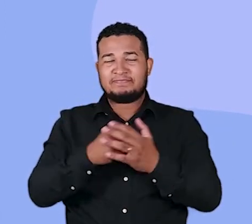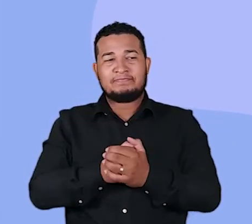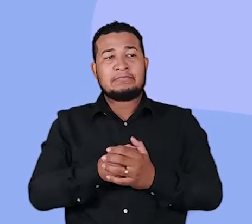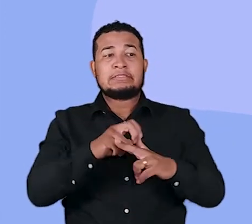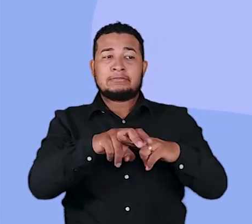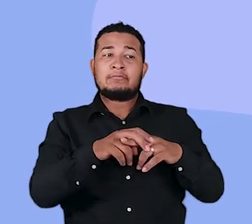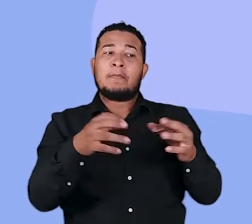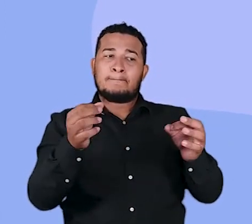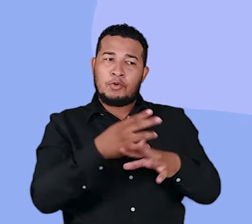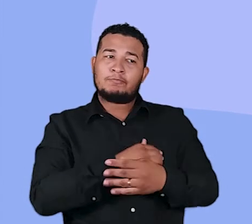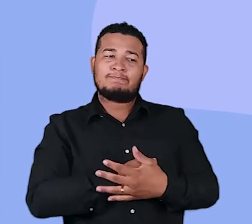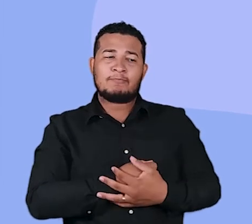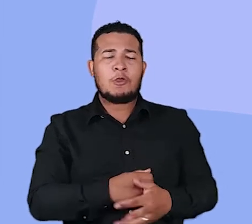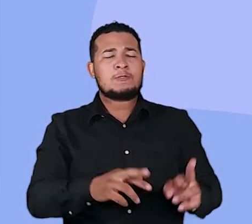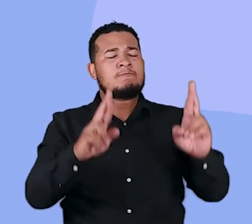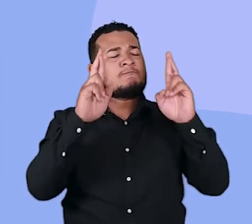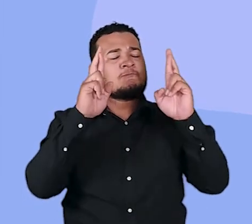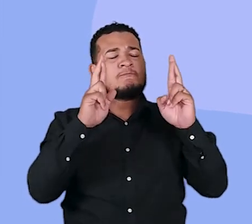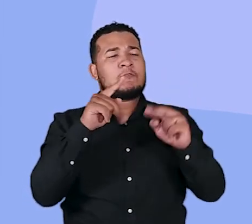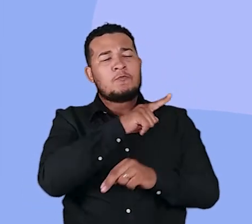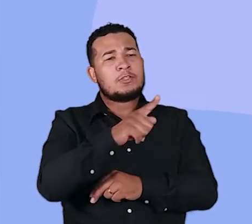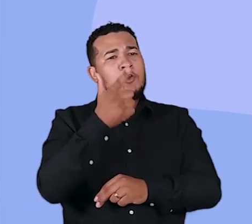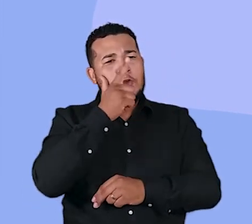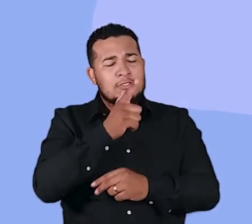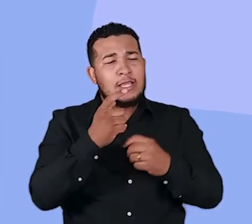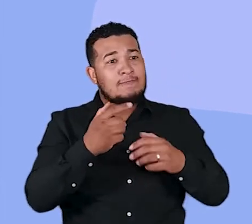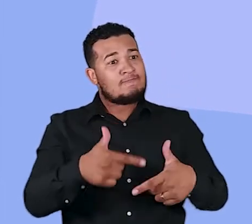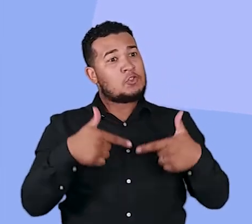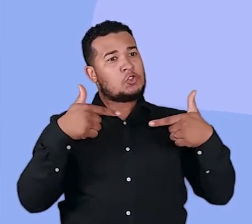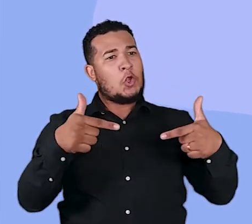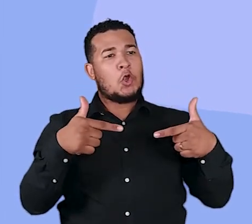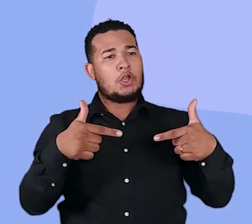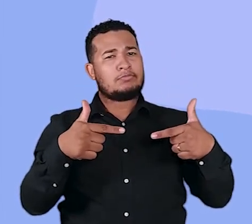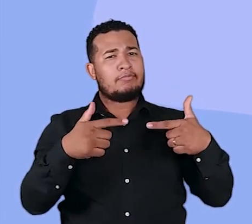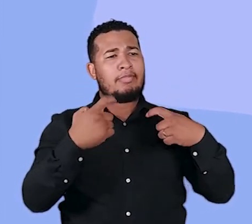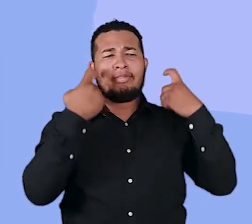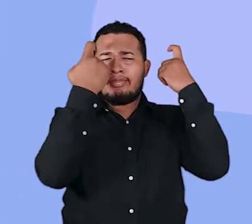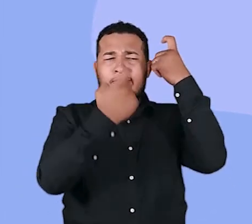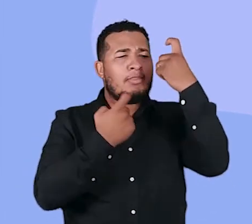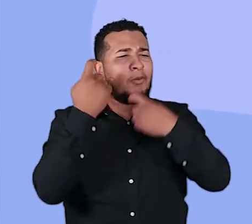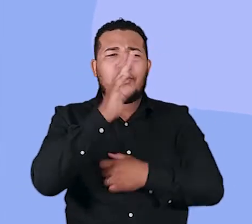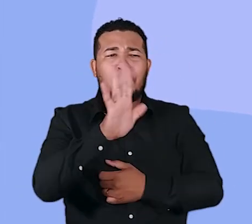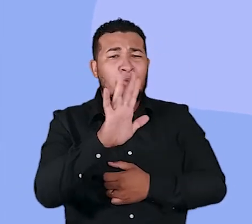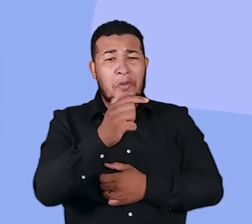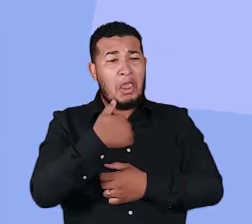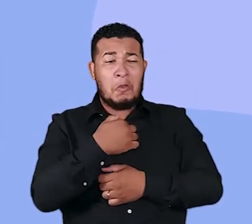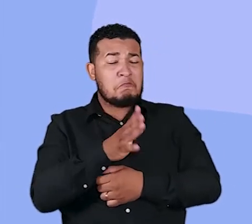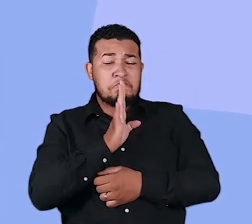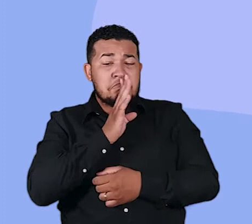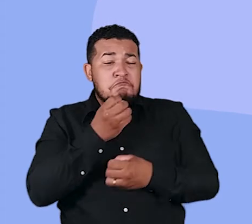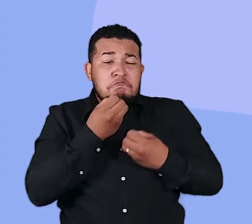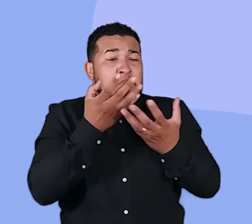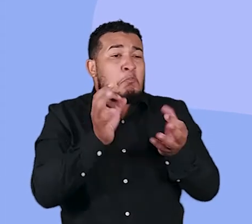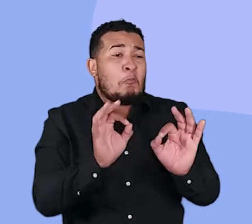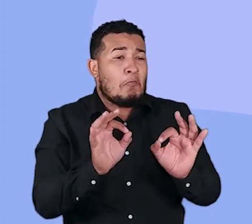acabou, ponto. Desejo-lhe boa sorte e não se preocupe, pois não tem nada o que dizer, ponto. Isso são